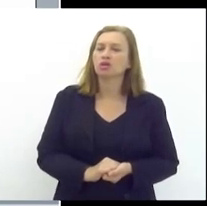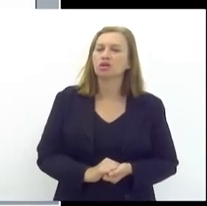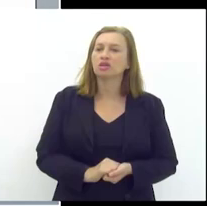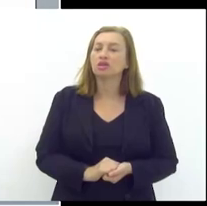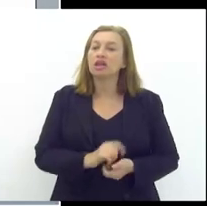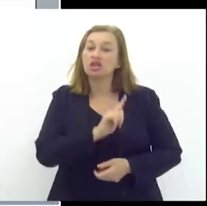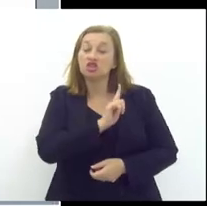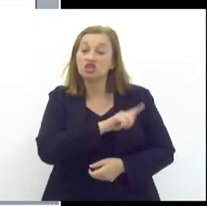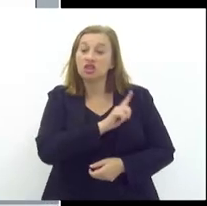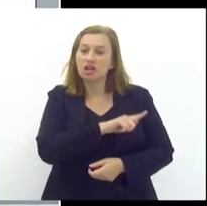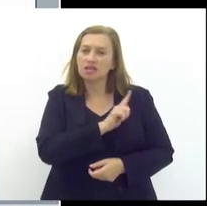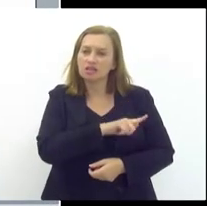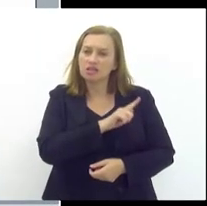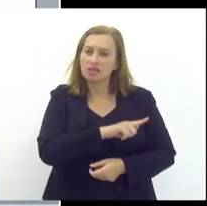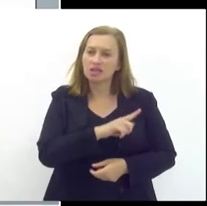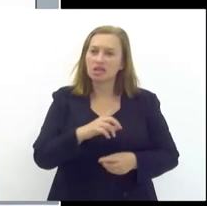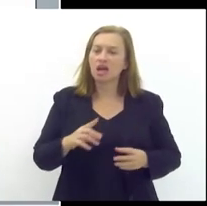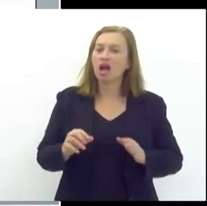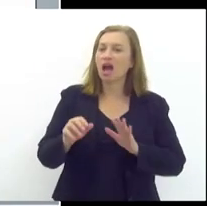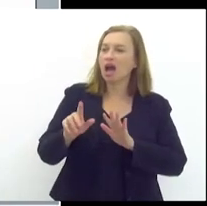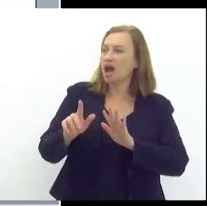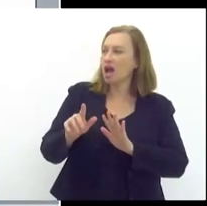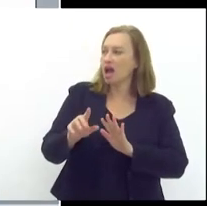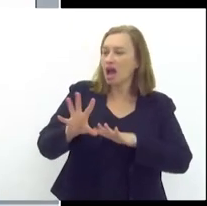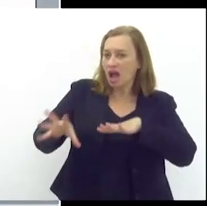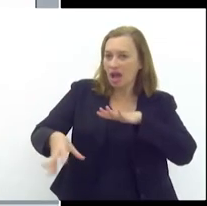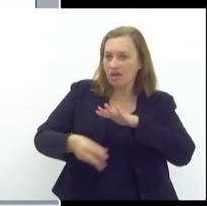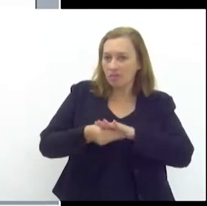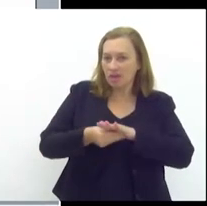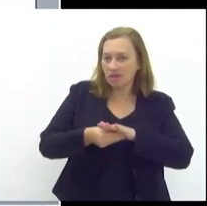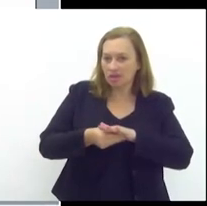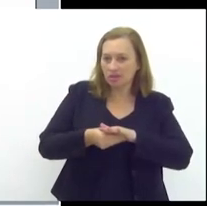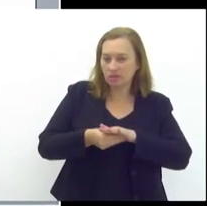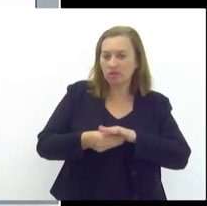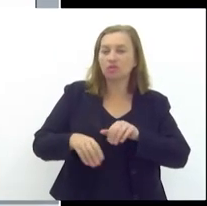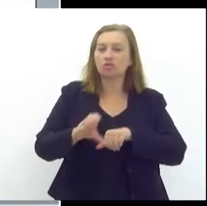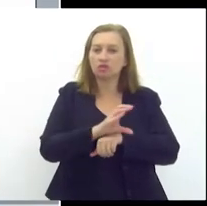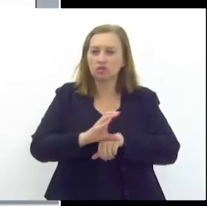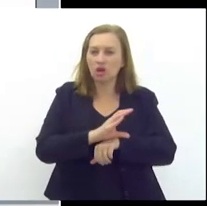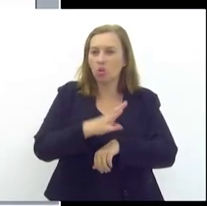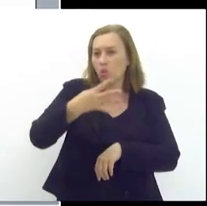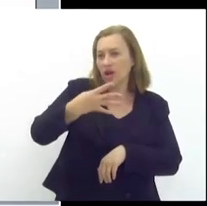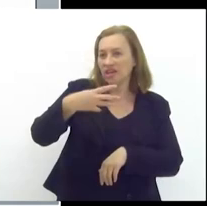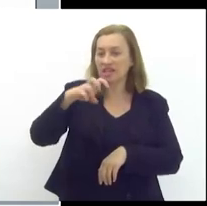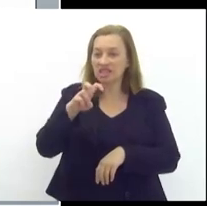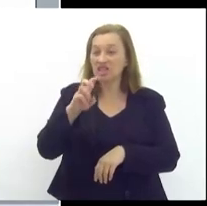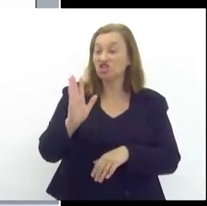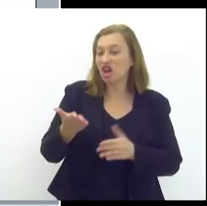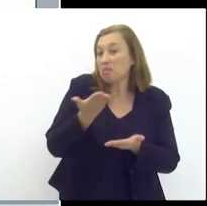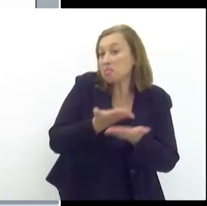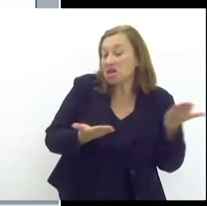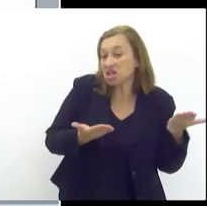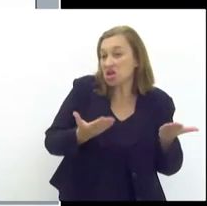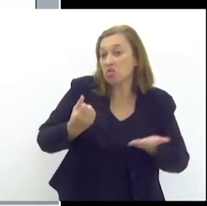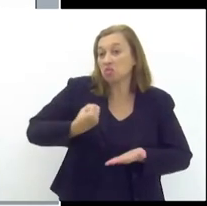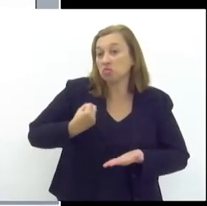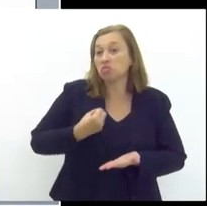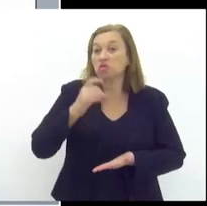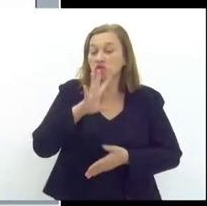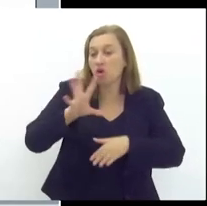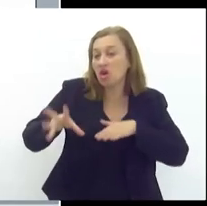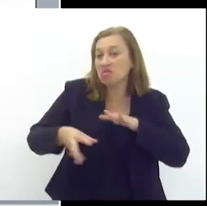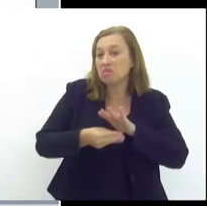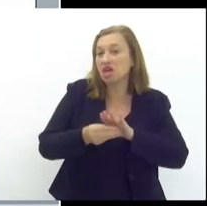gerenciar os efeitos da emenda constitucional 45 que agora já perdeu o número tá só com uma Emenda Constitucional